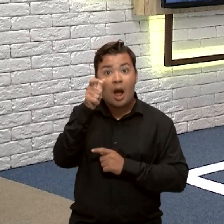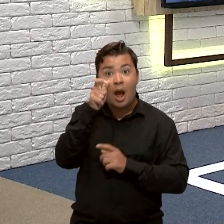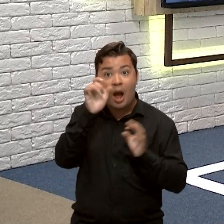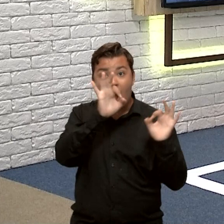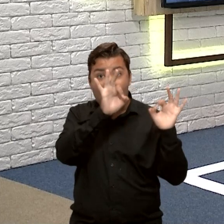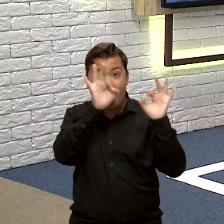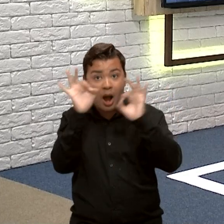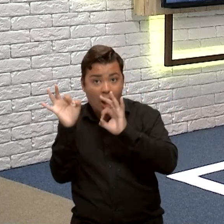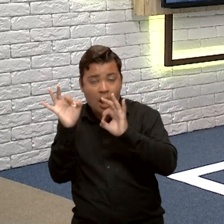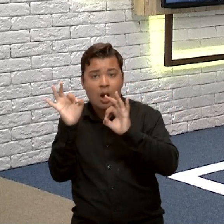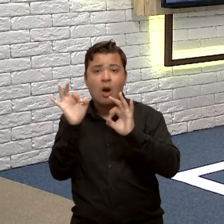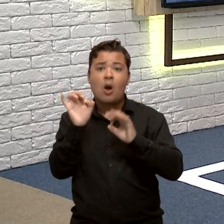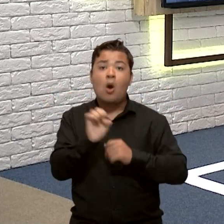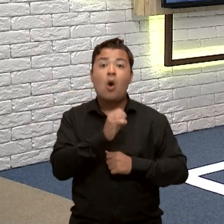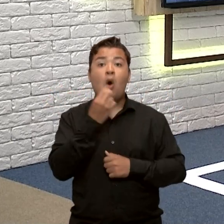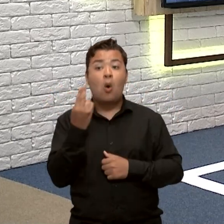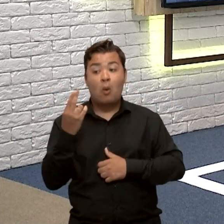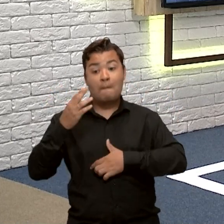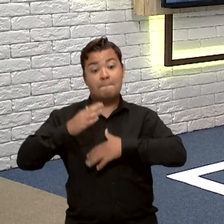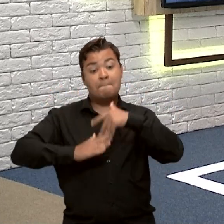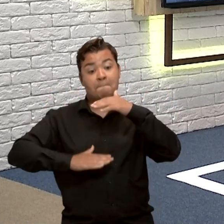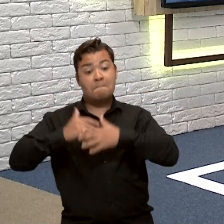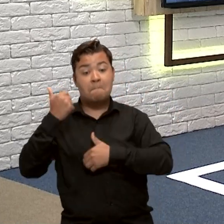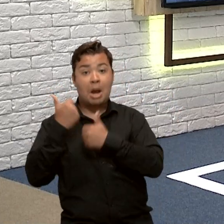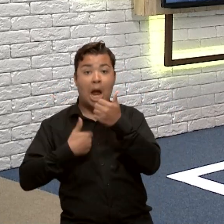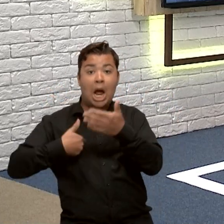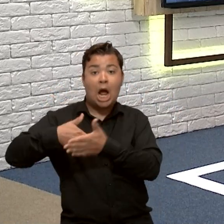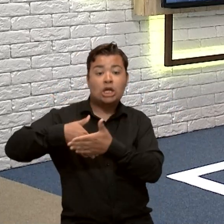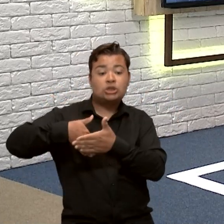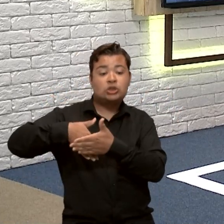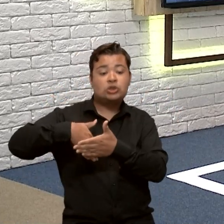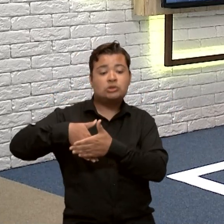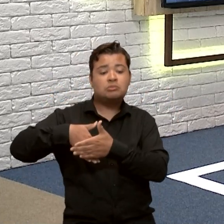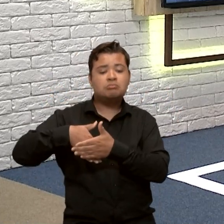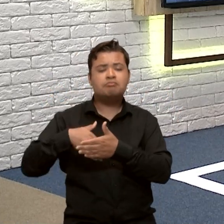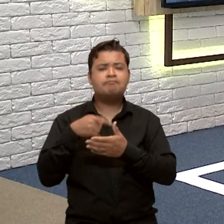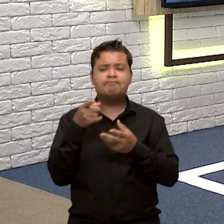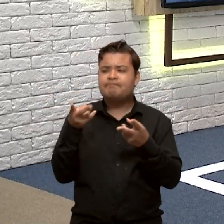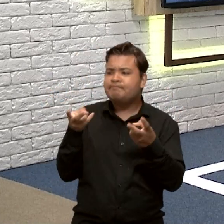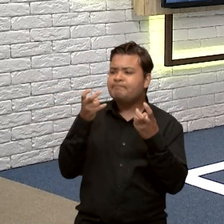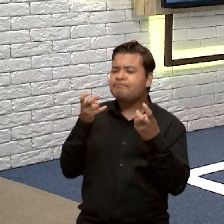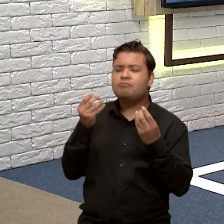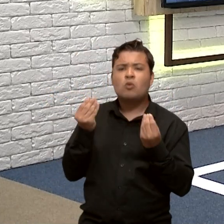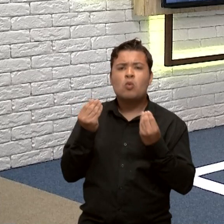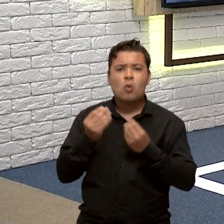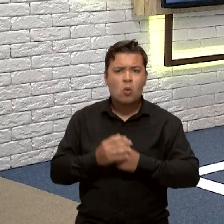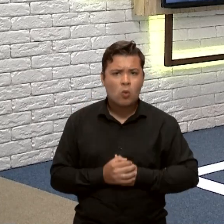na prática do esporte ou em ser espectador? Como que você observa isso?